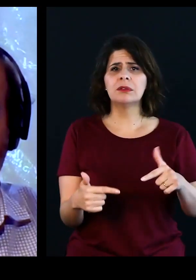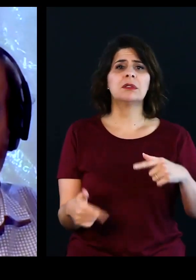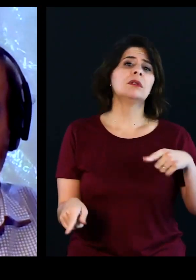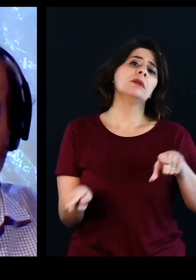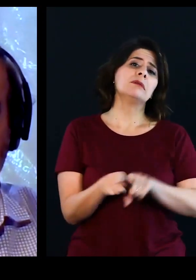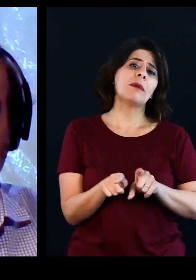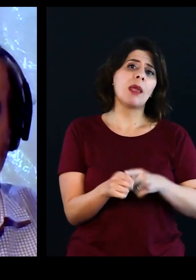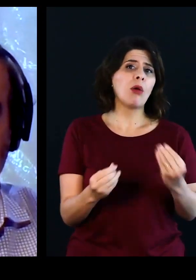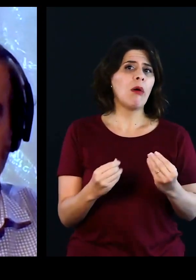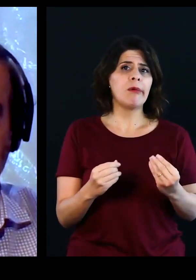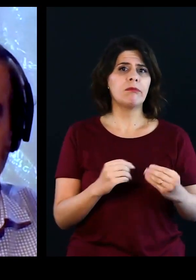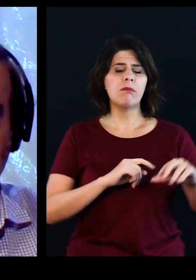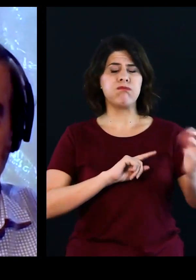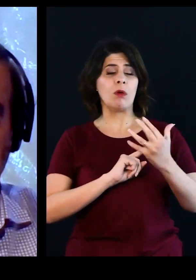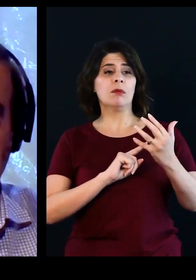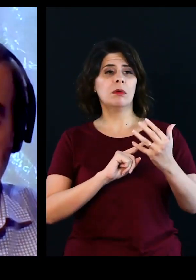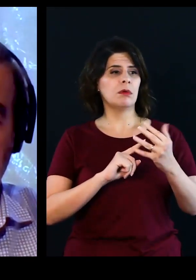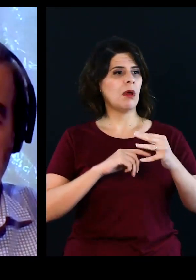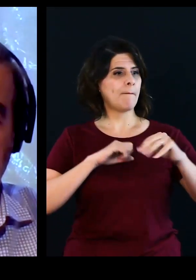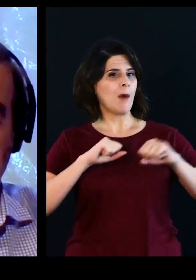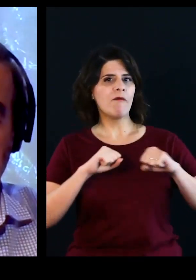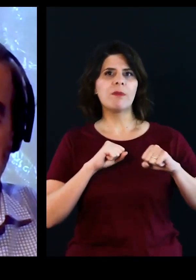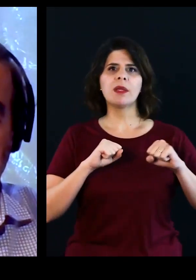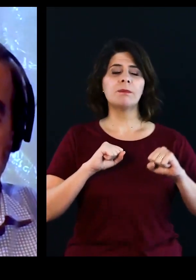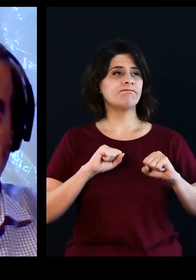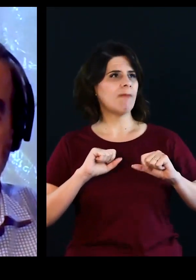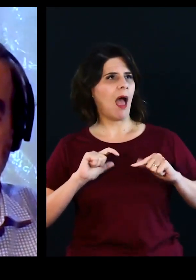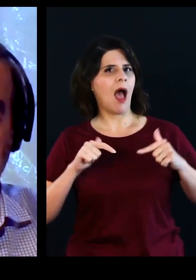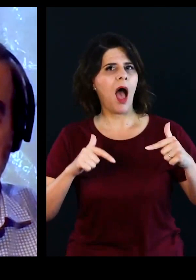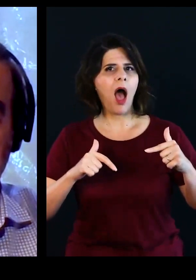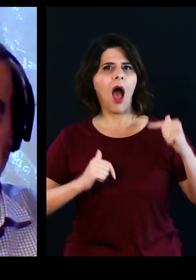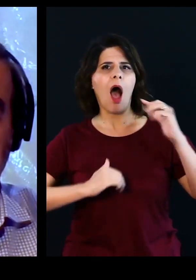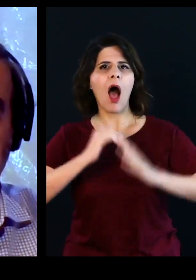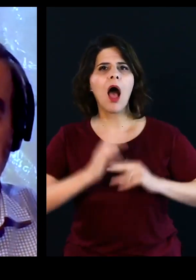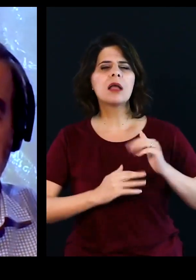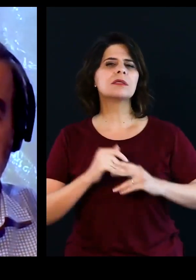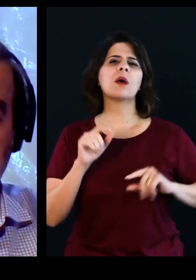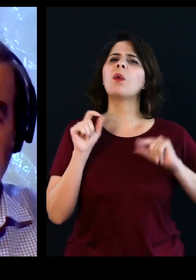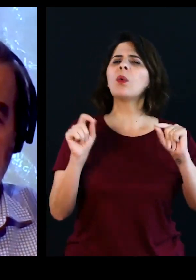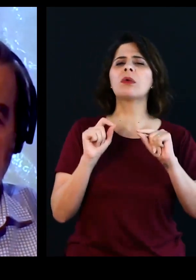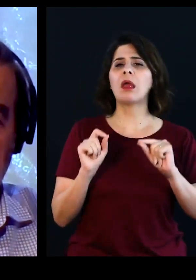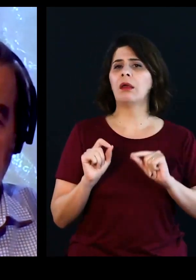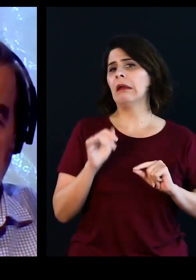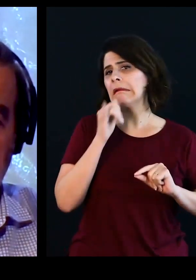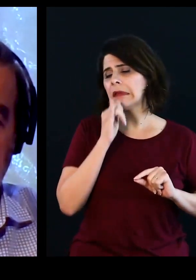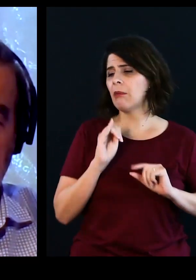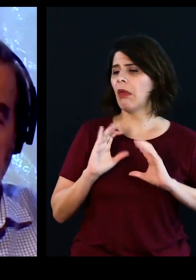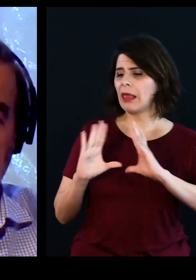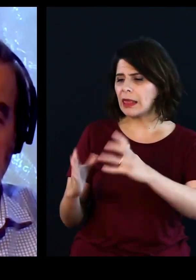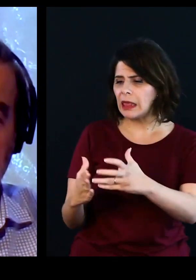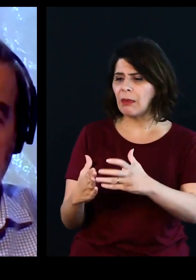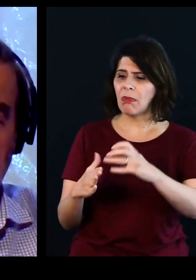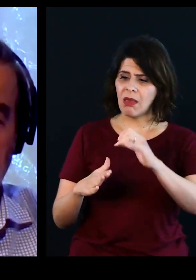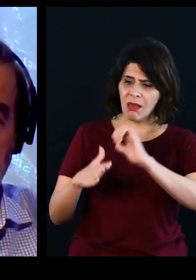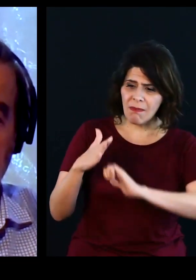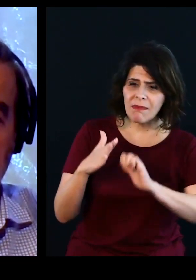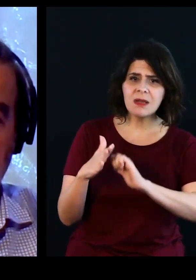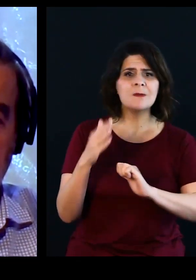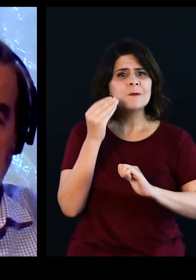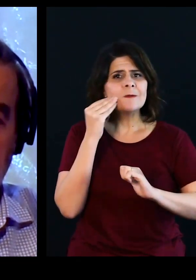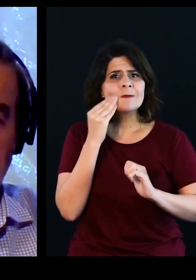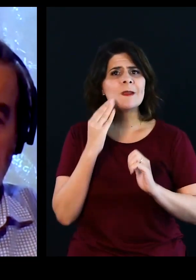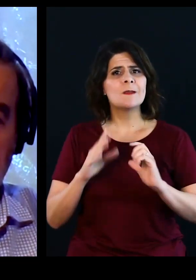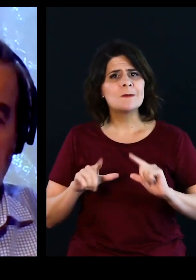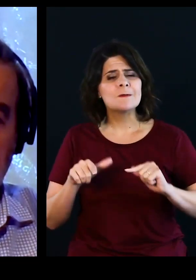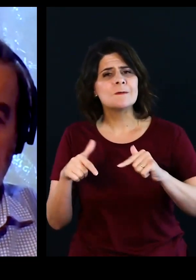se movimentaram junto às suas equipes, junto às suas empresas, para dar conta, ou pelo